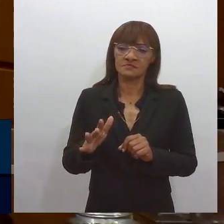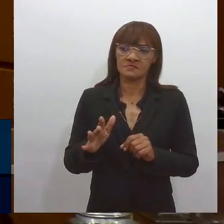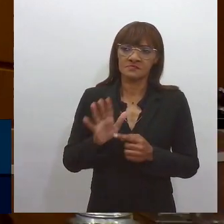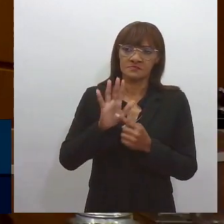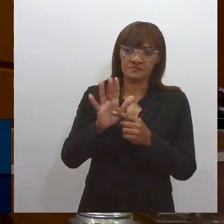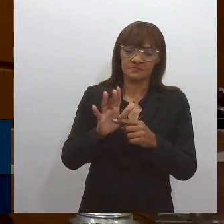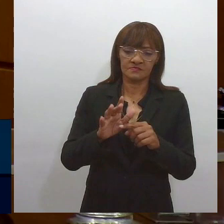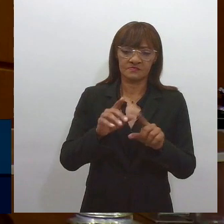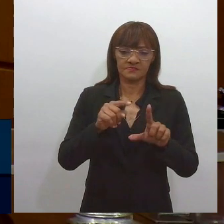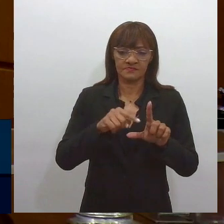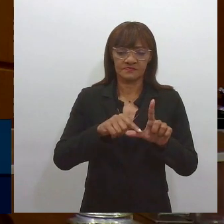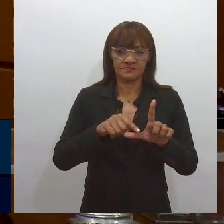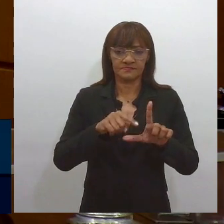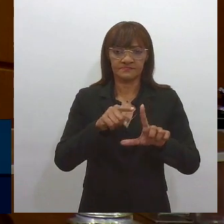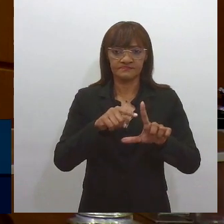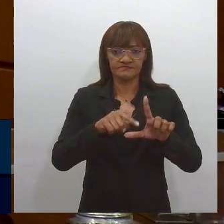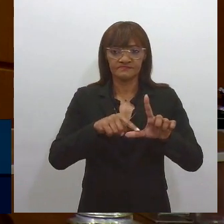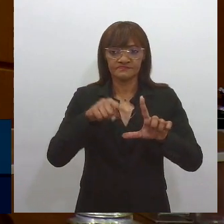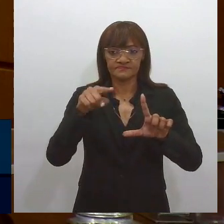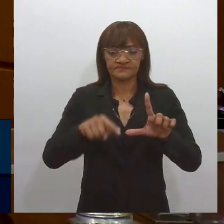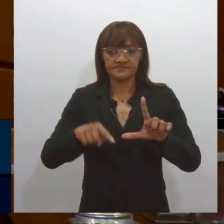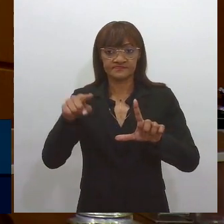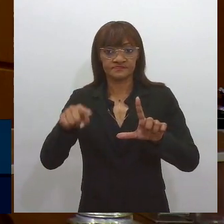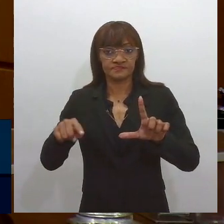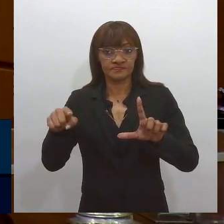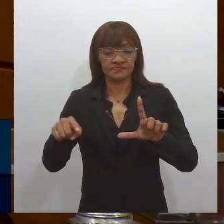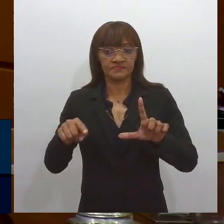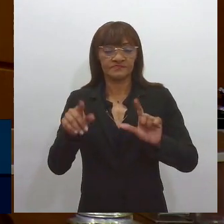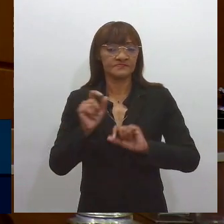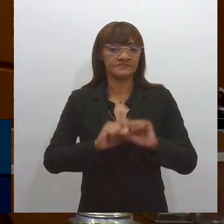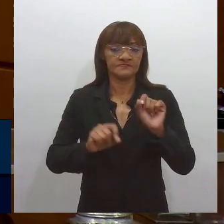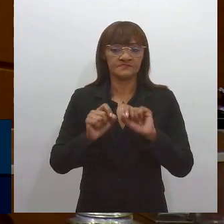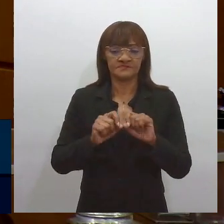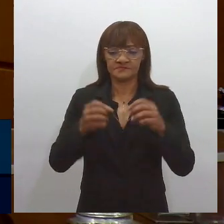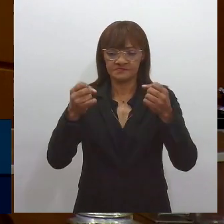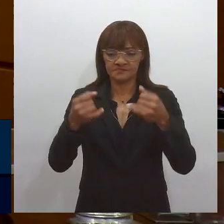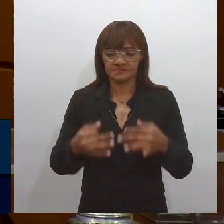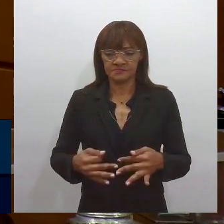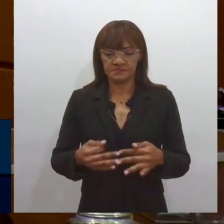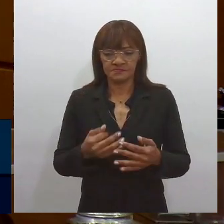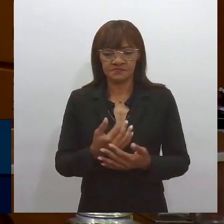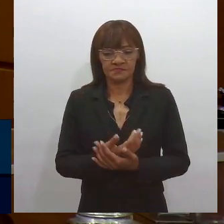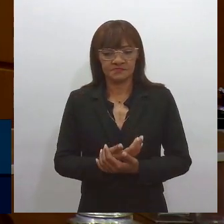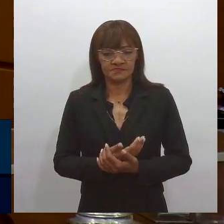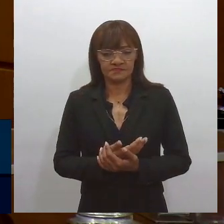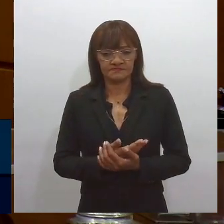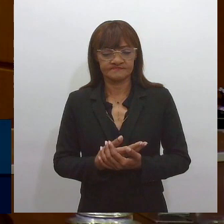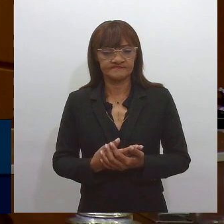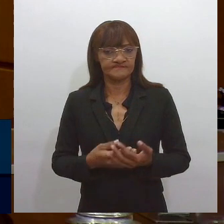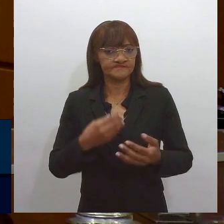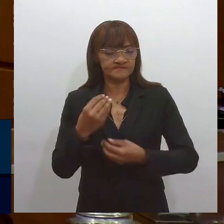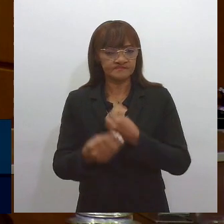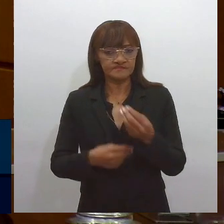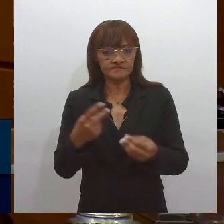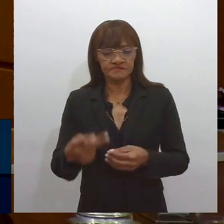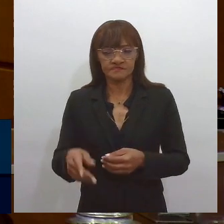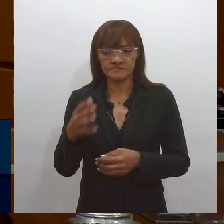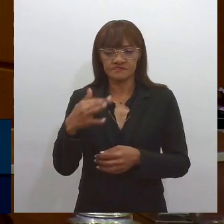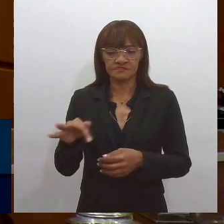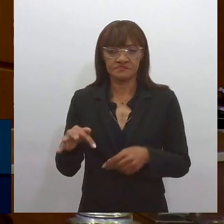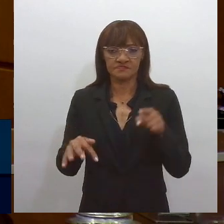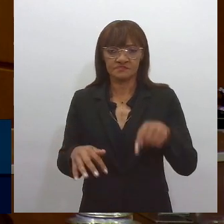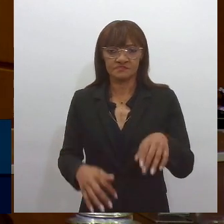bastante como é que tava a situação da malha Rodoviária Federal aqui em Sergipe o o que tá em